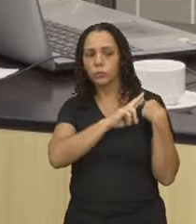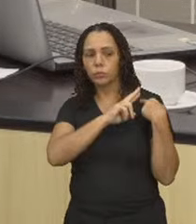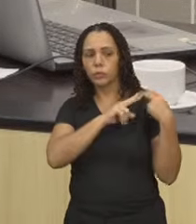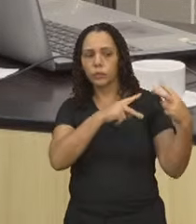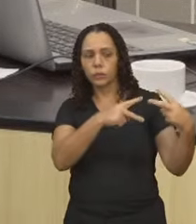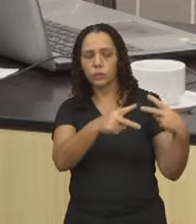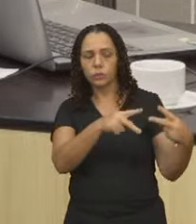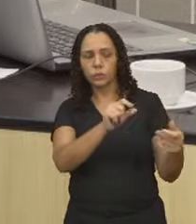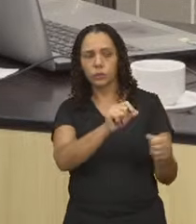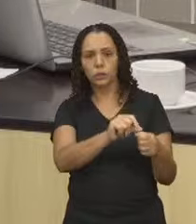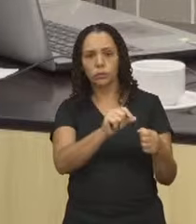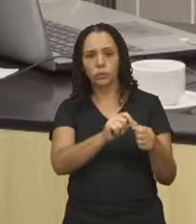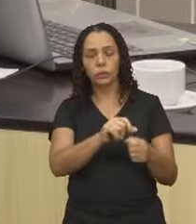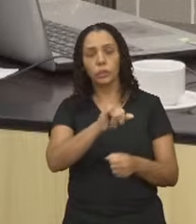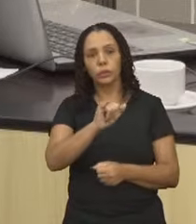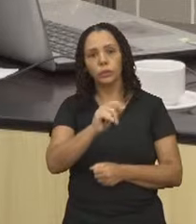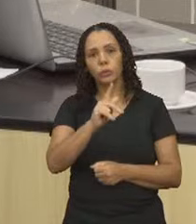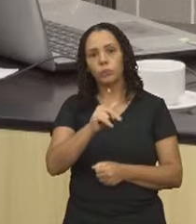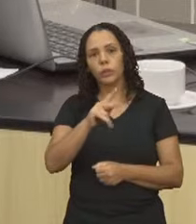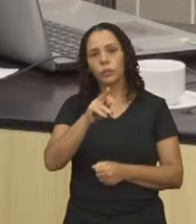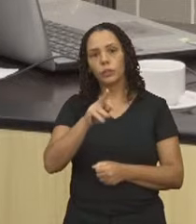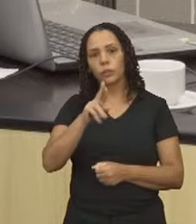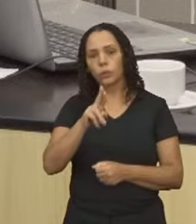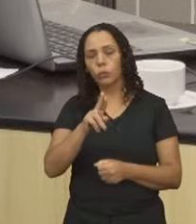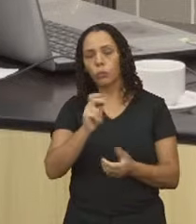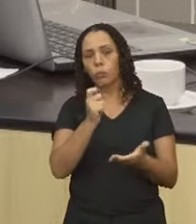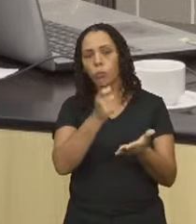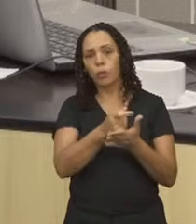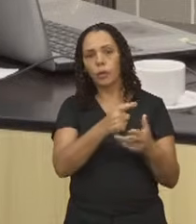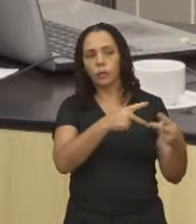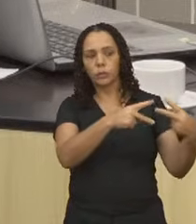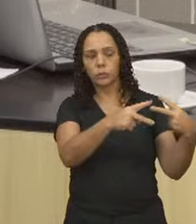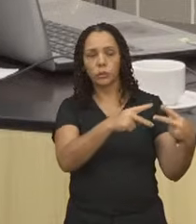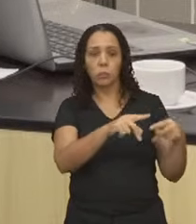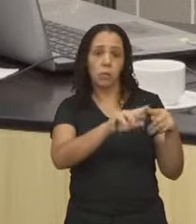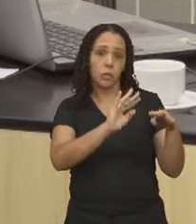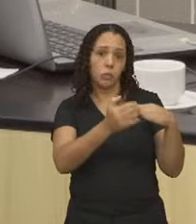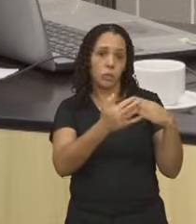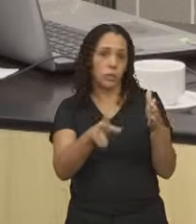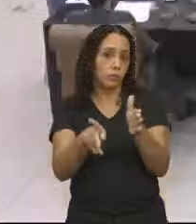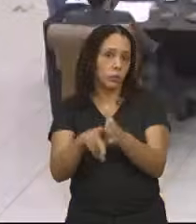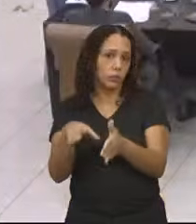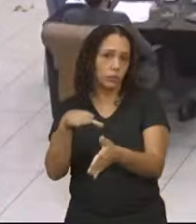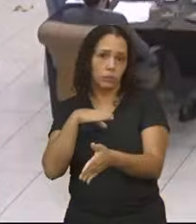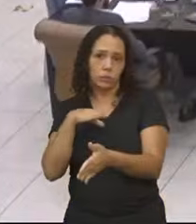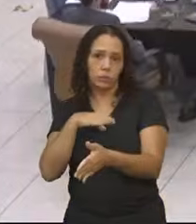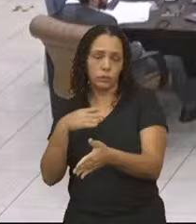Campos, inclusive o IPTU é pago a São José dos Campos, de um bairro que pertence a nós.